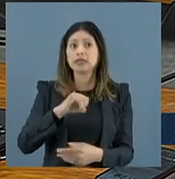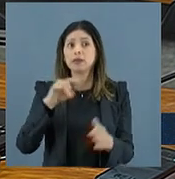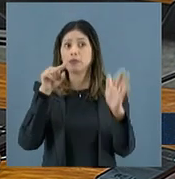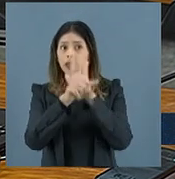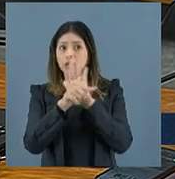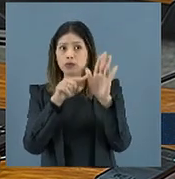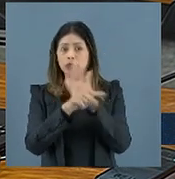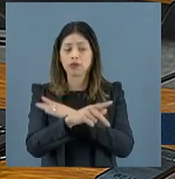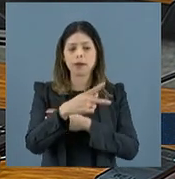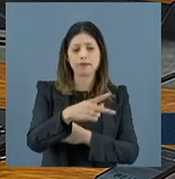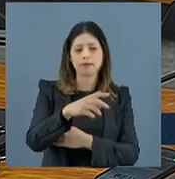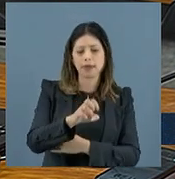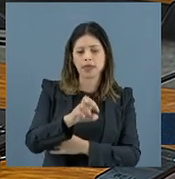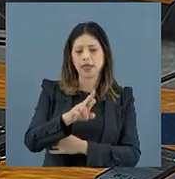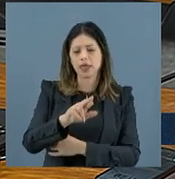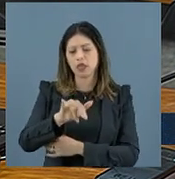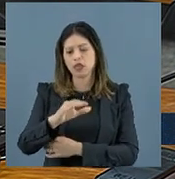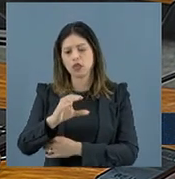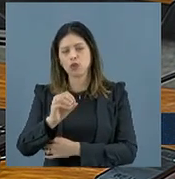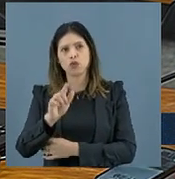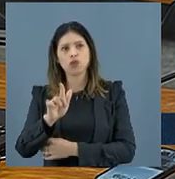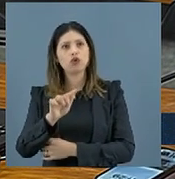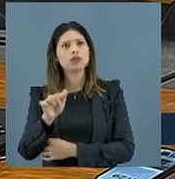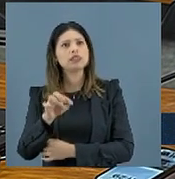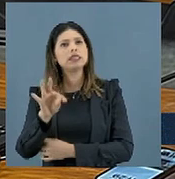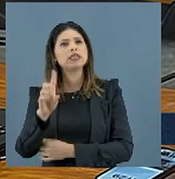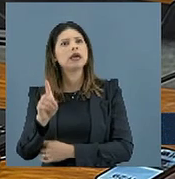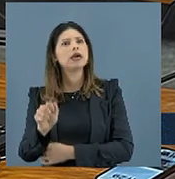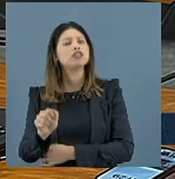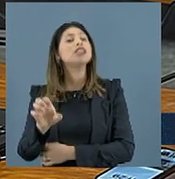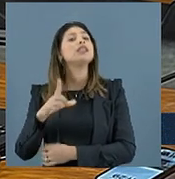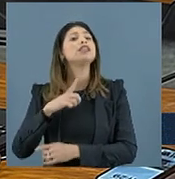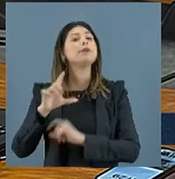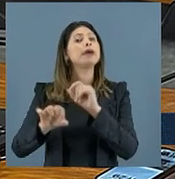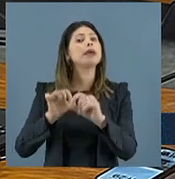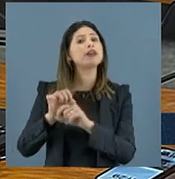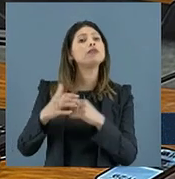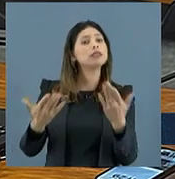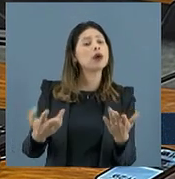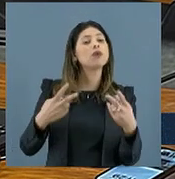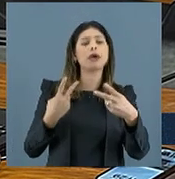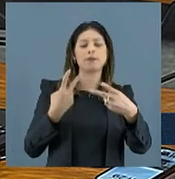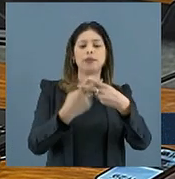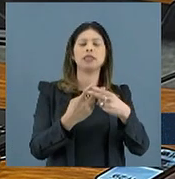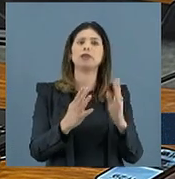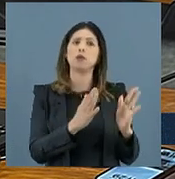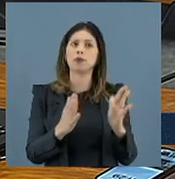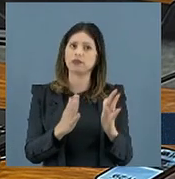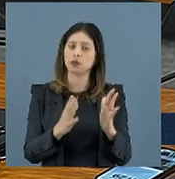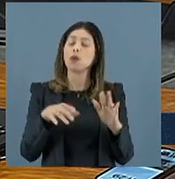periculosidade do agente para fins de decretação da prisão preventiva, em especial